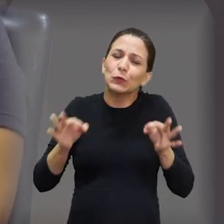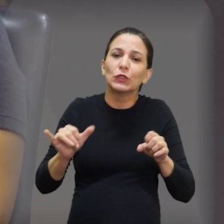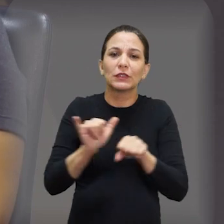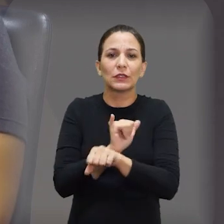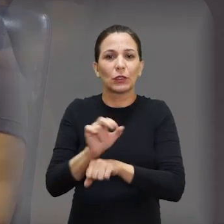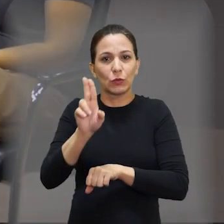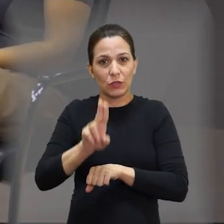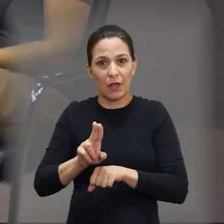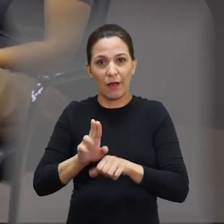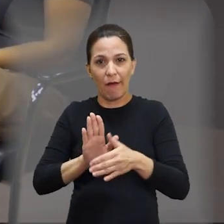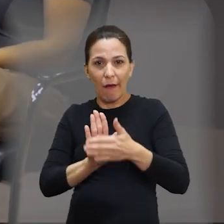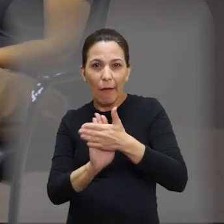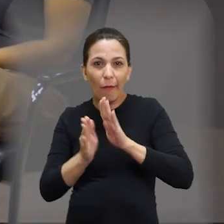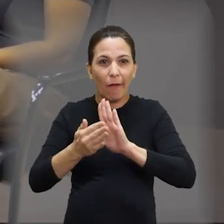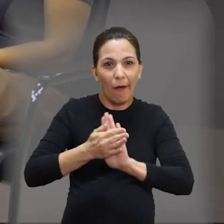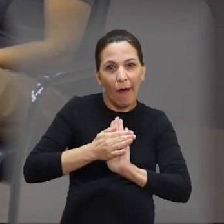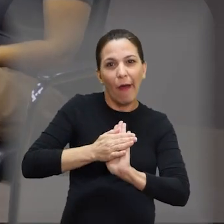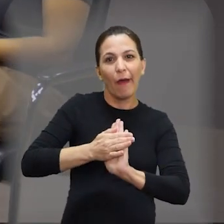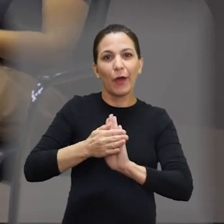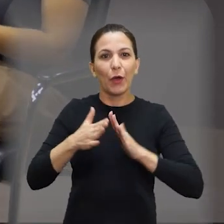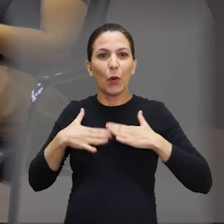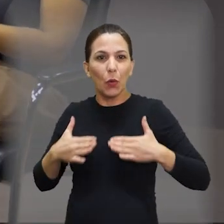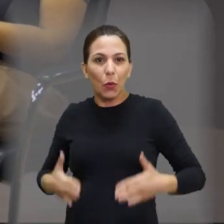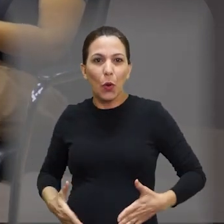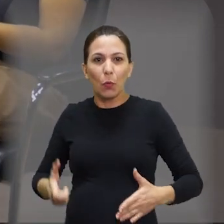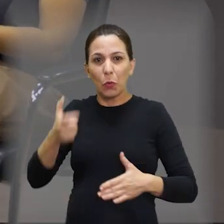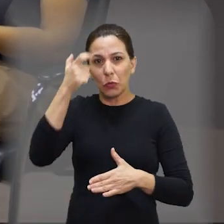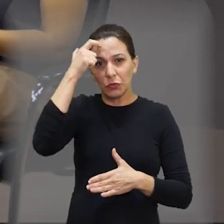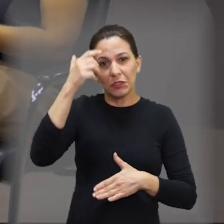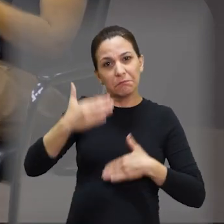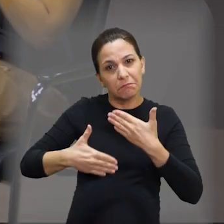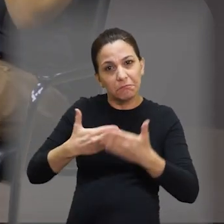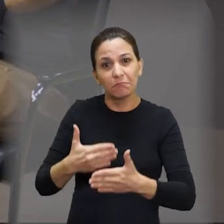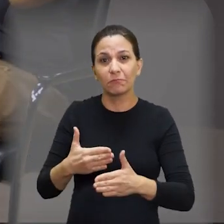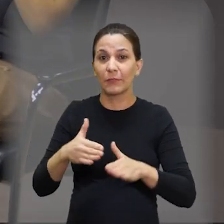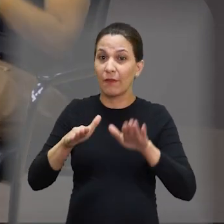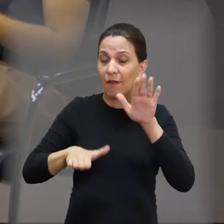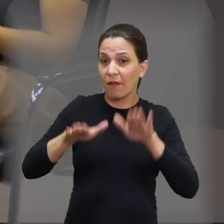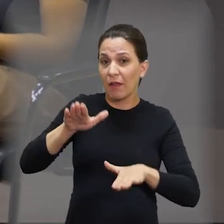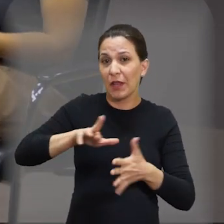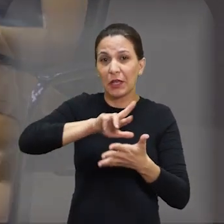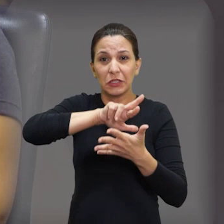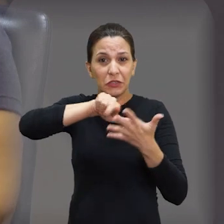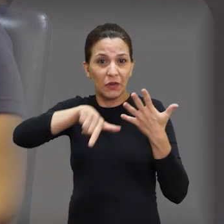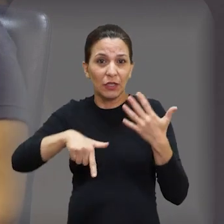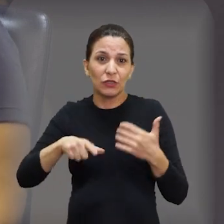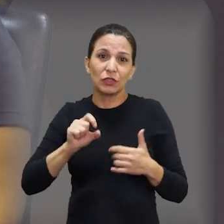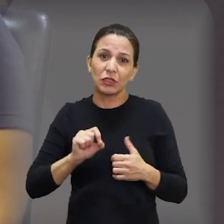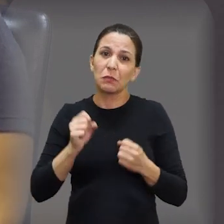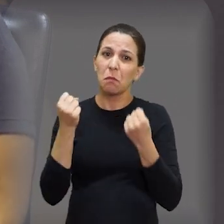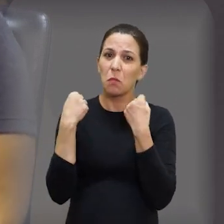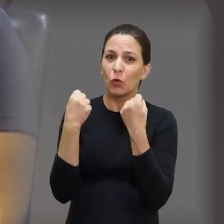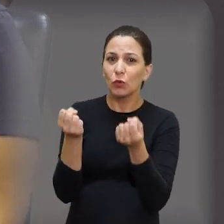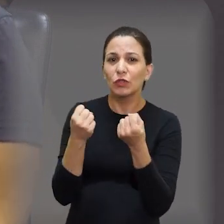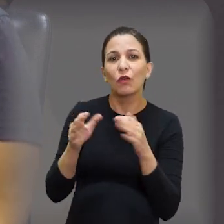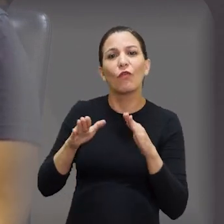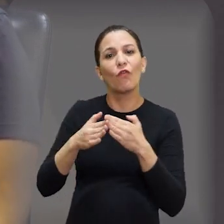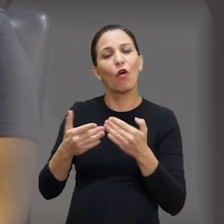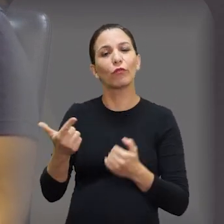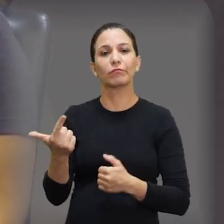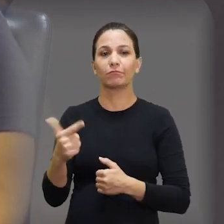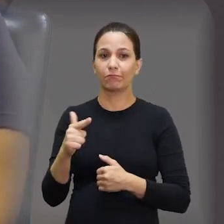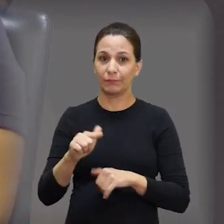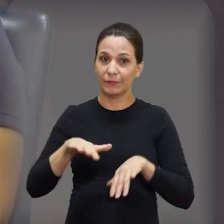corporal, o equilíbrio e outras atividades, né, outras funções que a musculação não trabalha